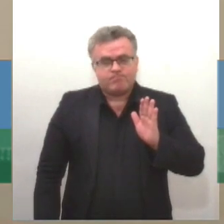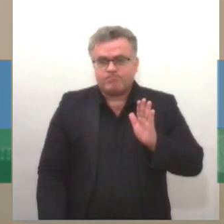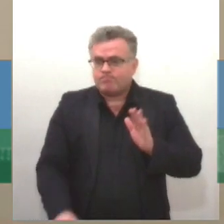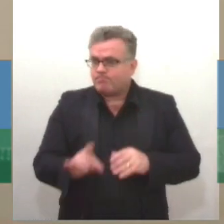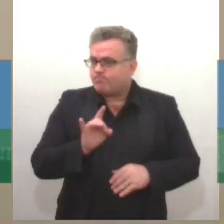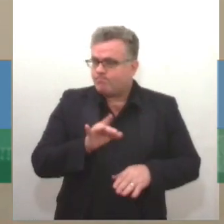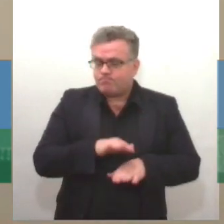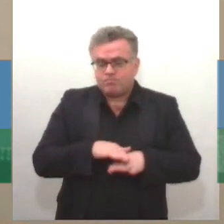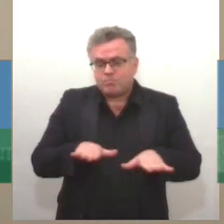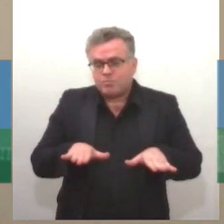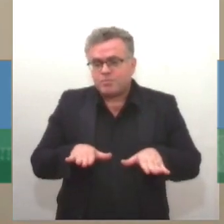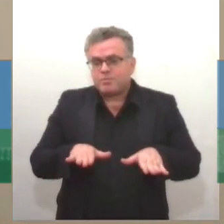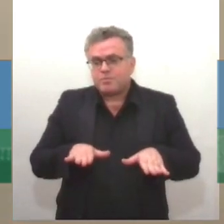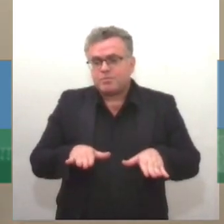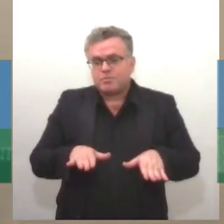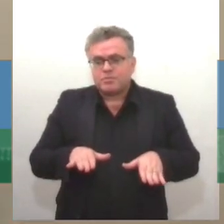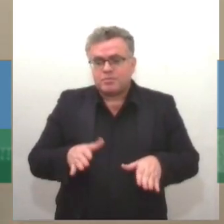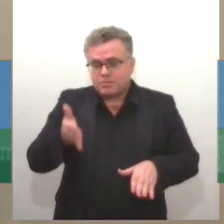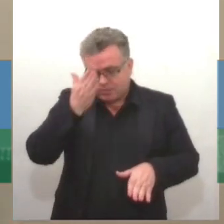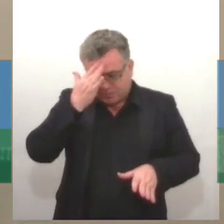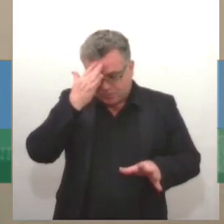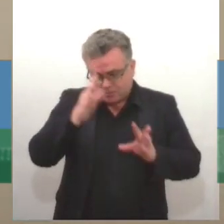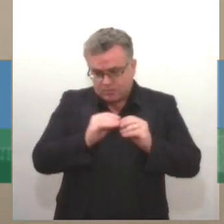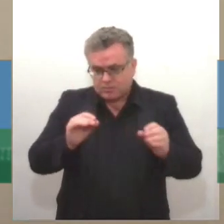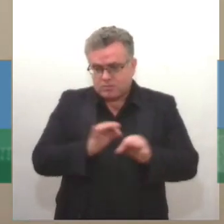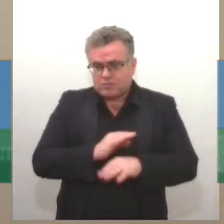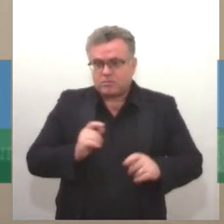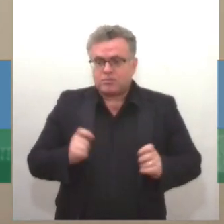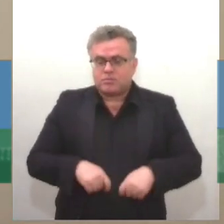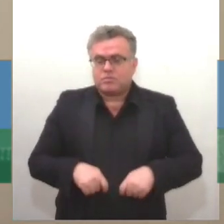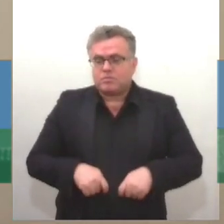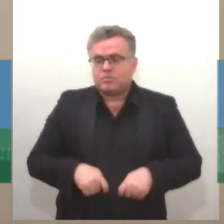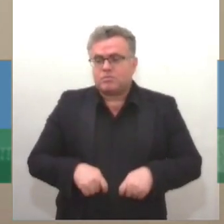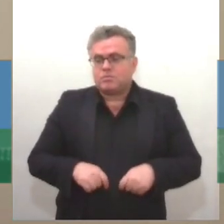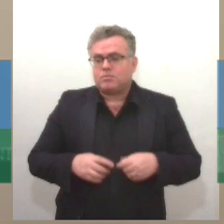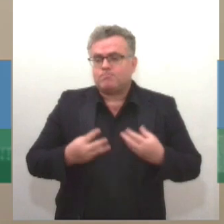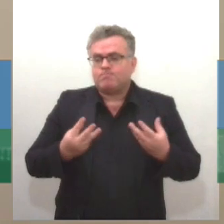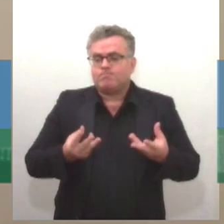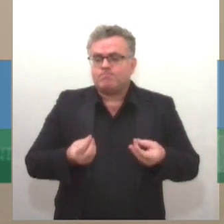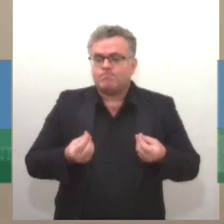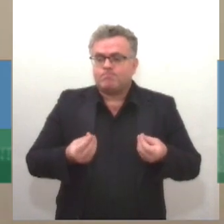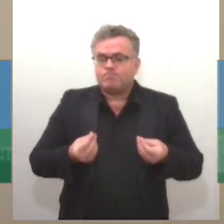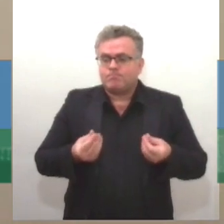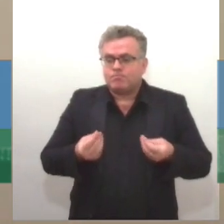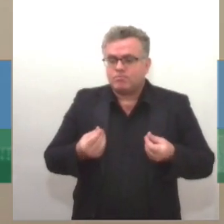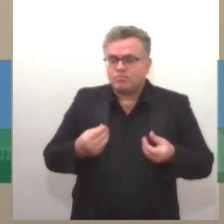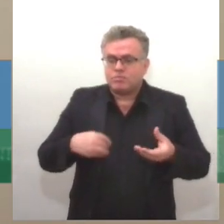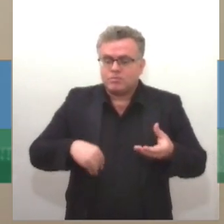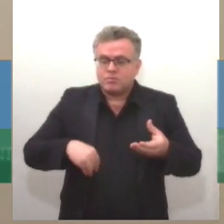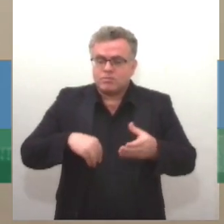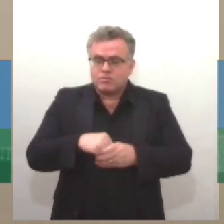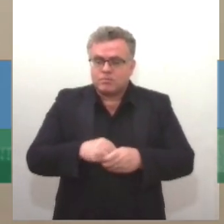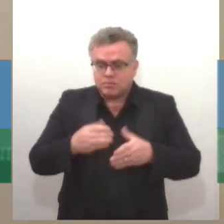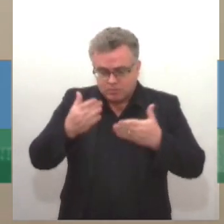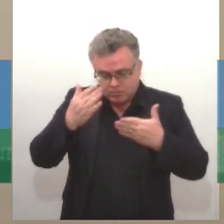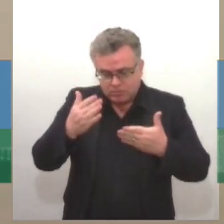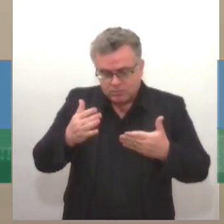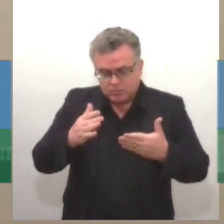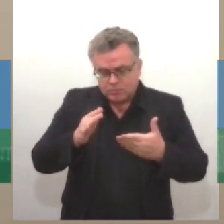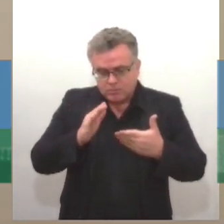ser interpretada como uma exclusão expressa apenas